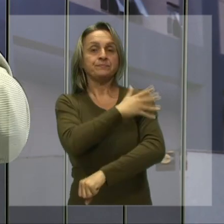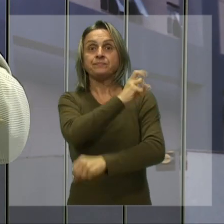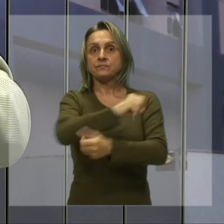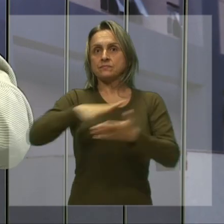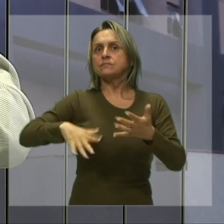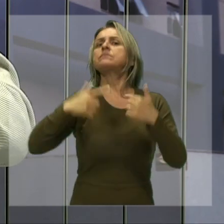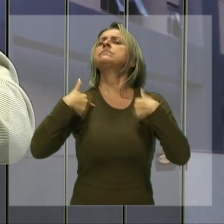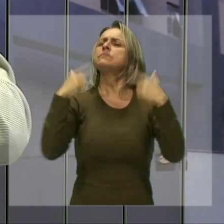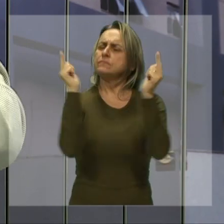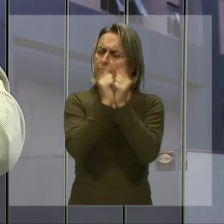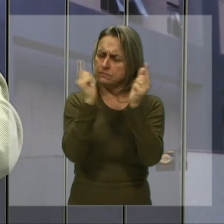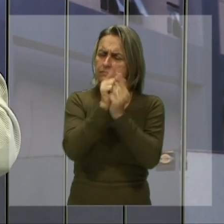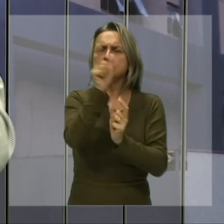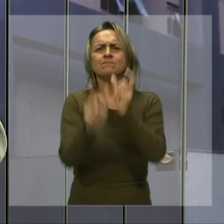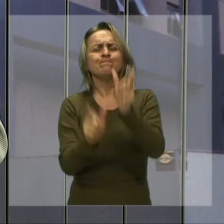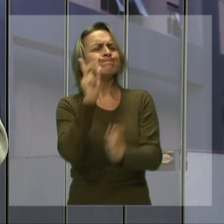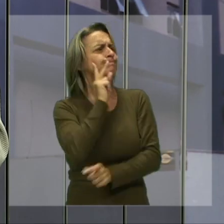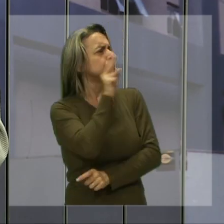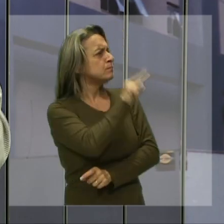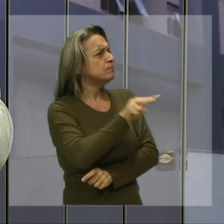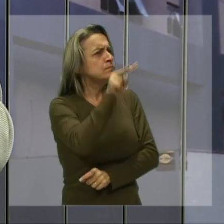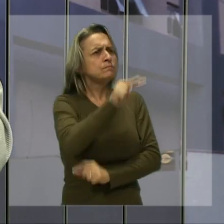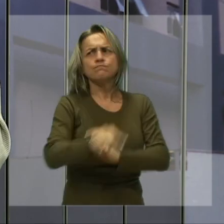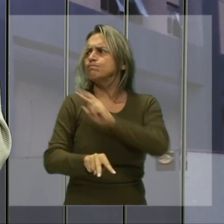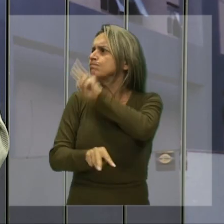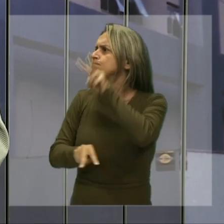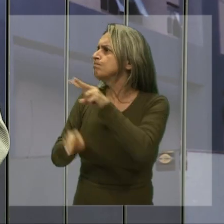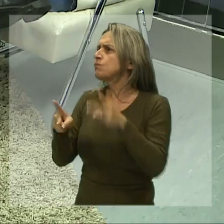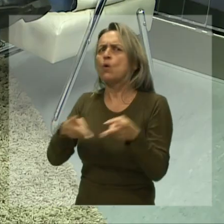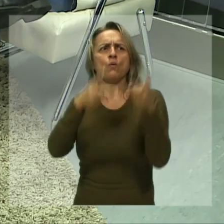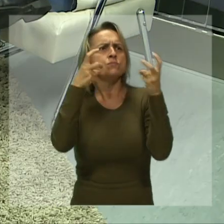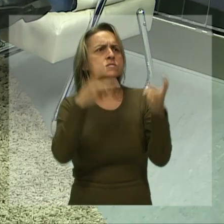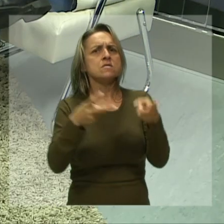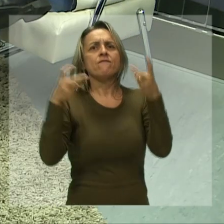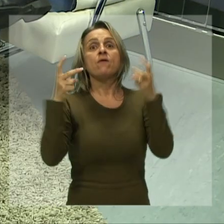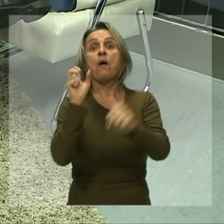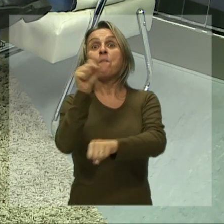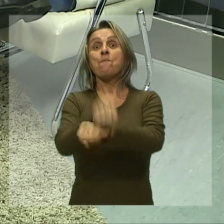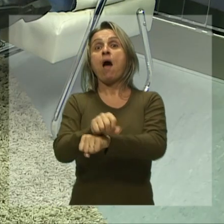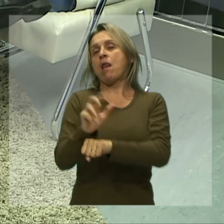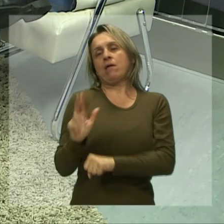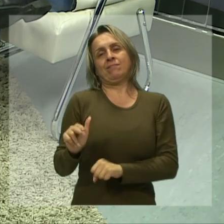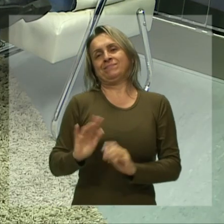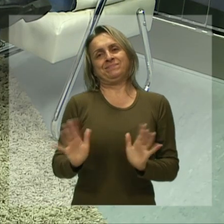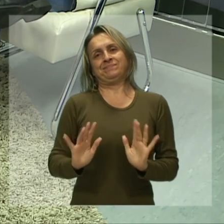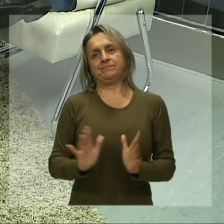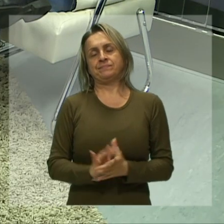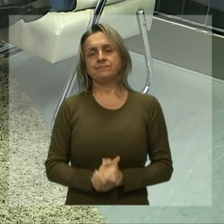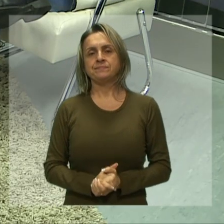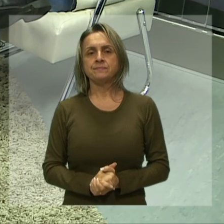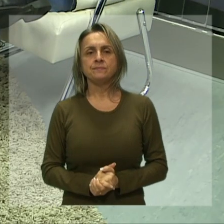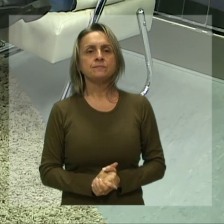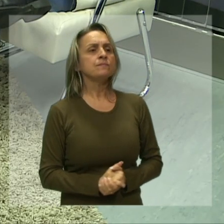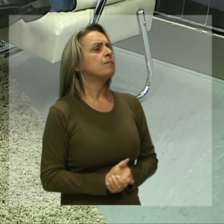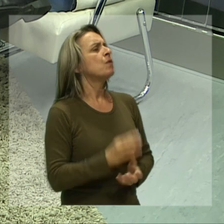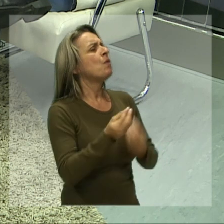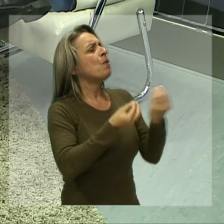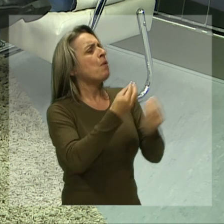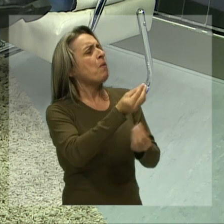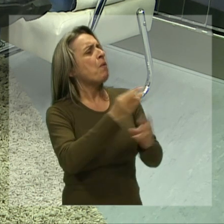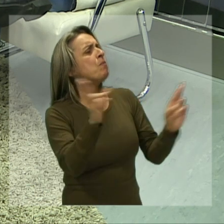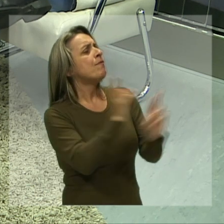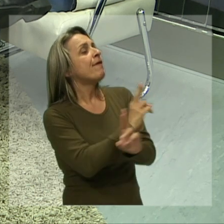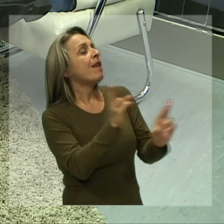as pessoas, eu estou observando a cidade, a gente não para nunca, né? Compromisso com a população. Vereador, como está o seu relacionamento